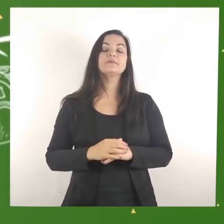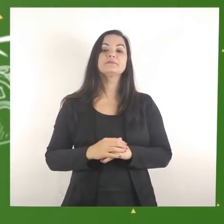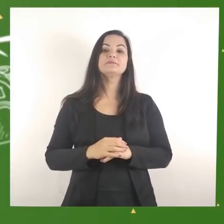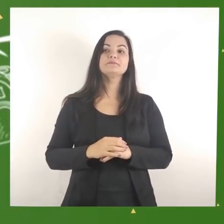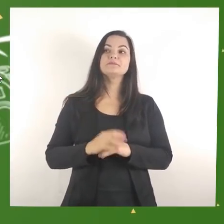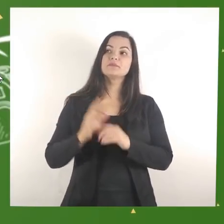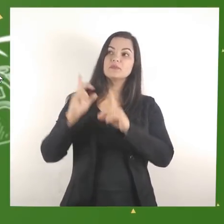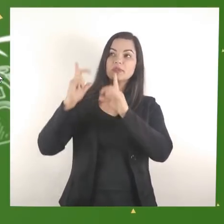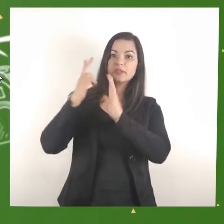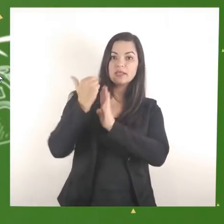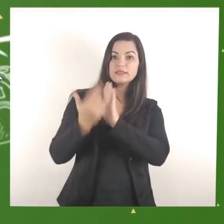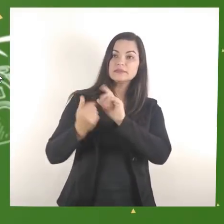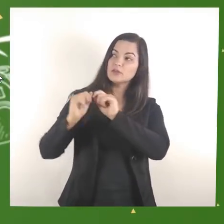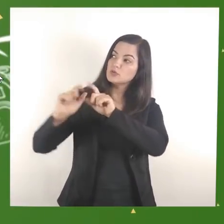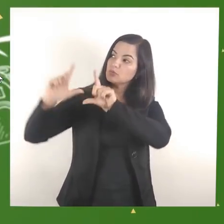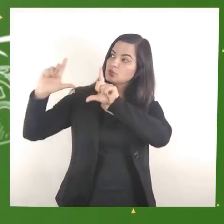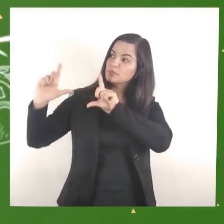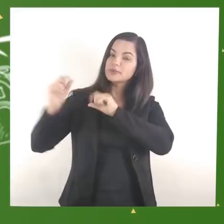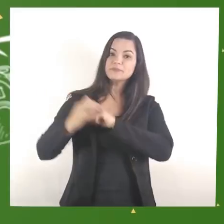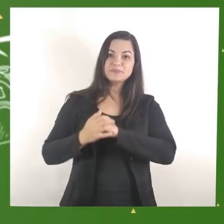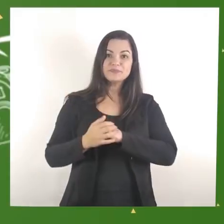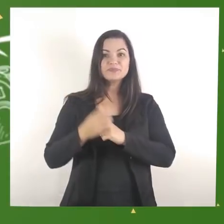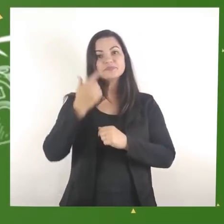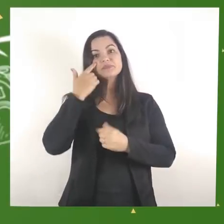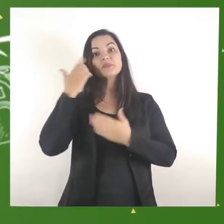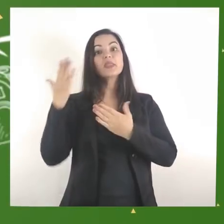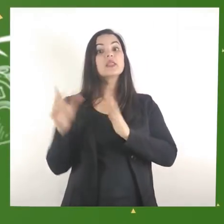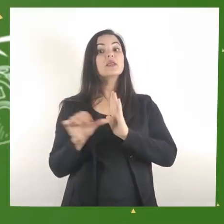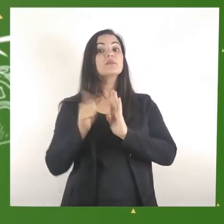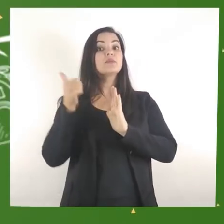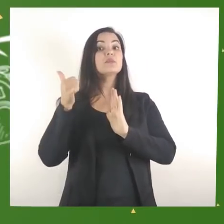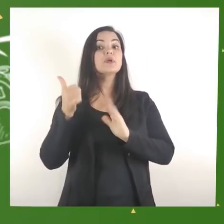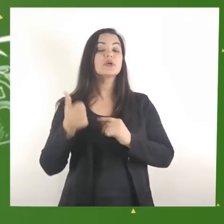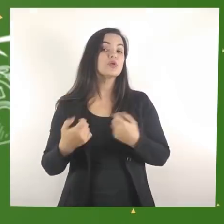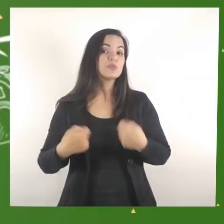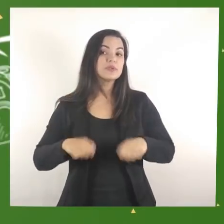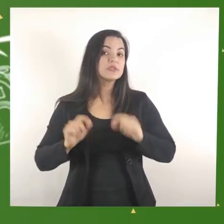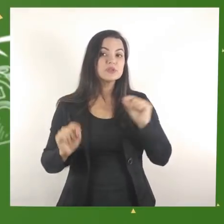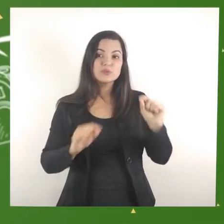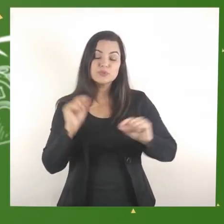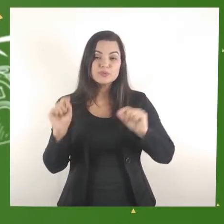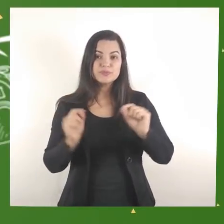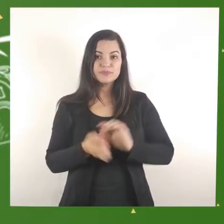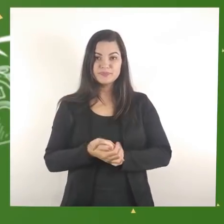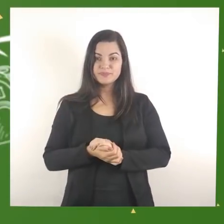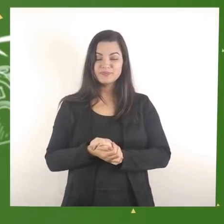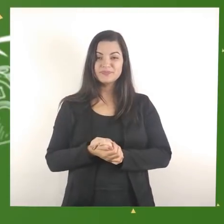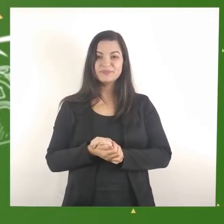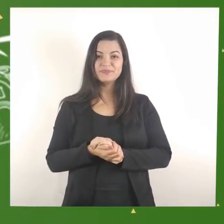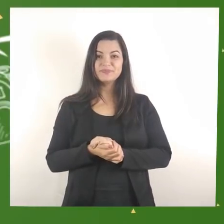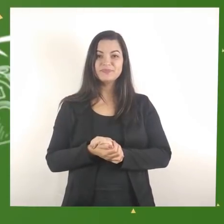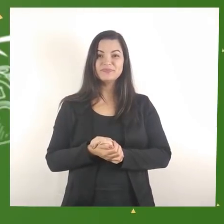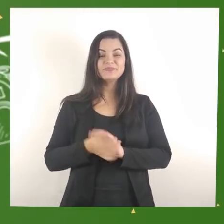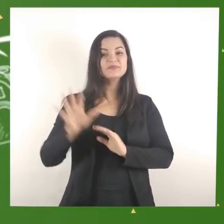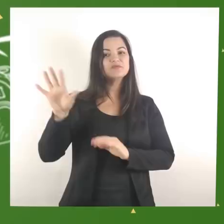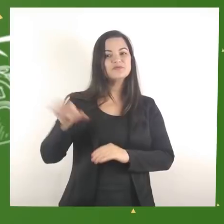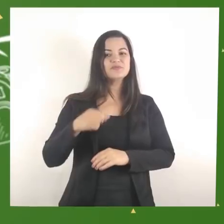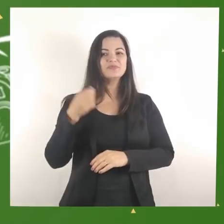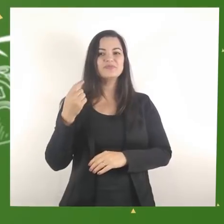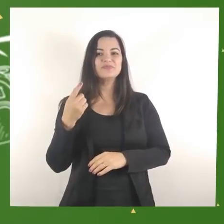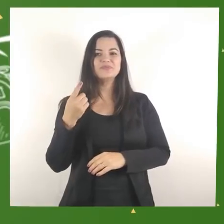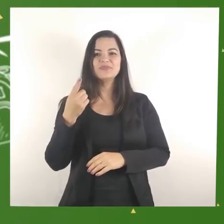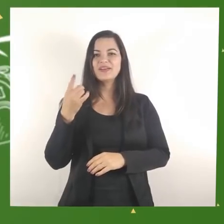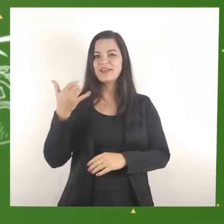aqui na tela, olha lá. Então, primeira coisa que nós precisamos fazer, a Pro vai pegar a